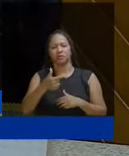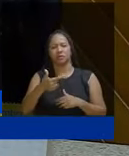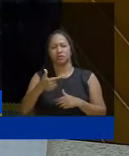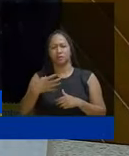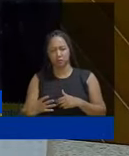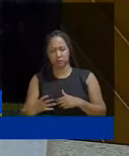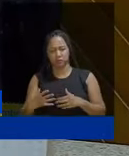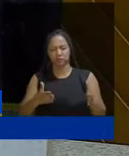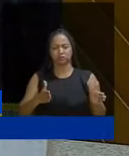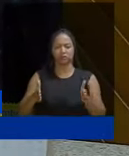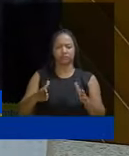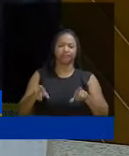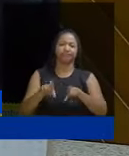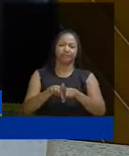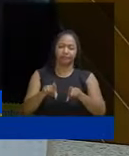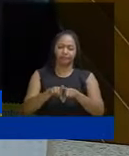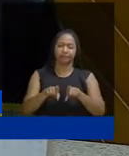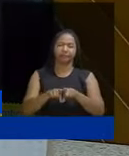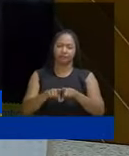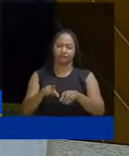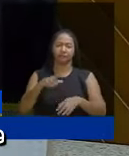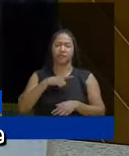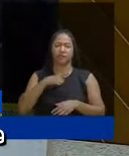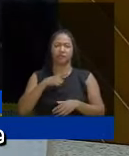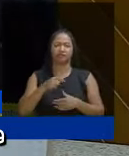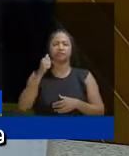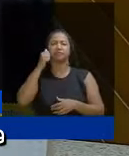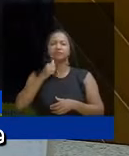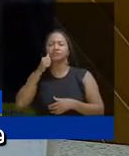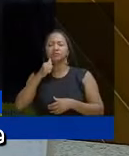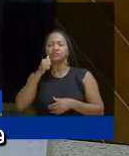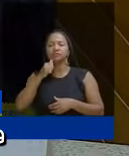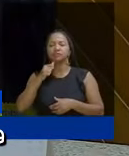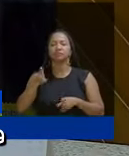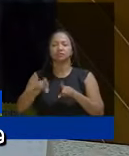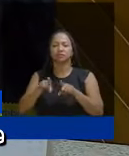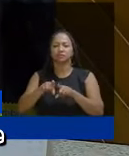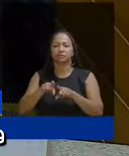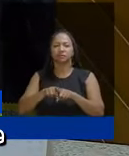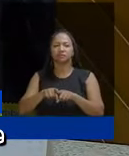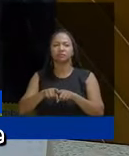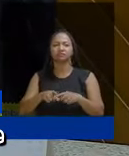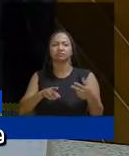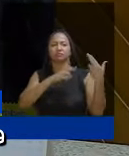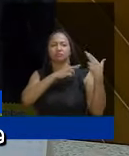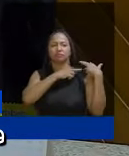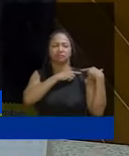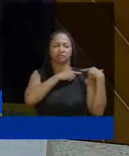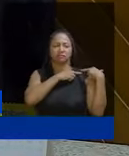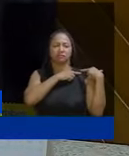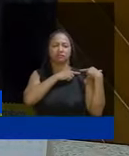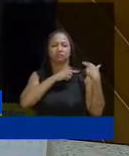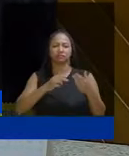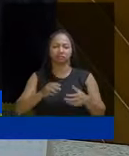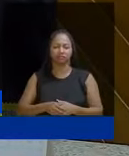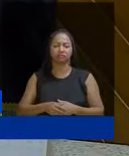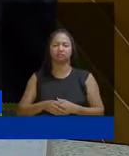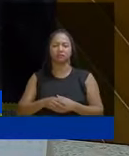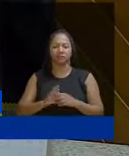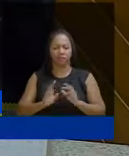31/3/2014. E também há uma outra senhora que também ocupou o cargo à frente dessa